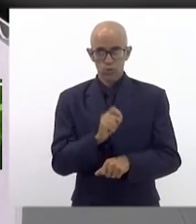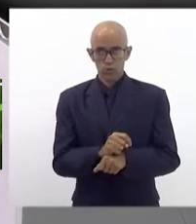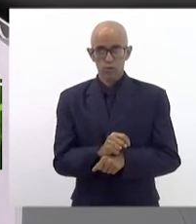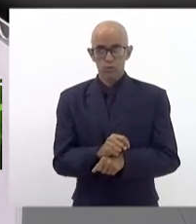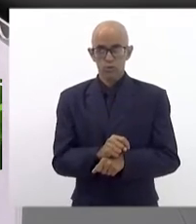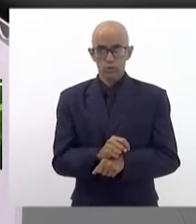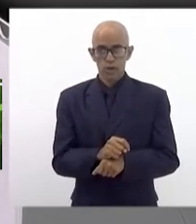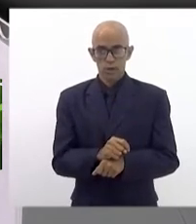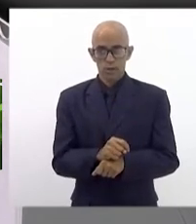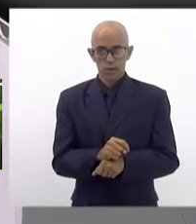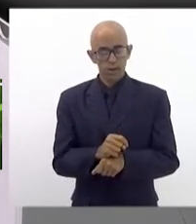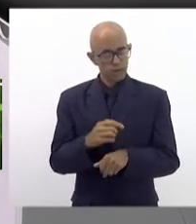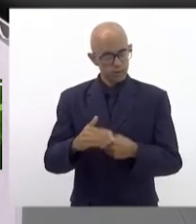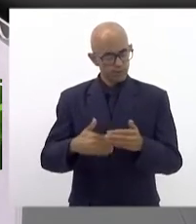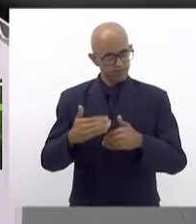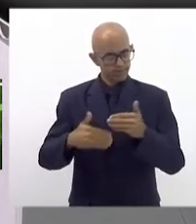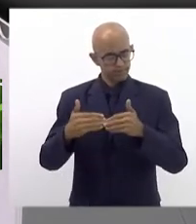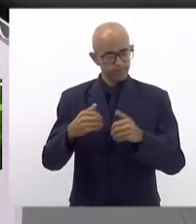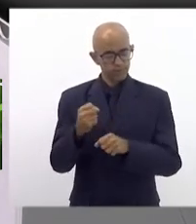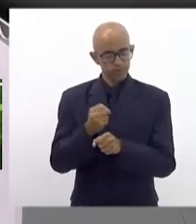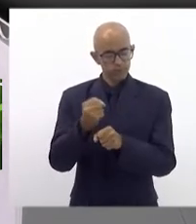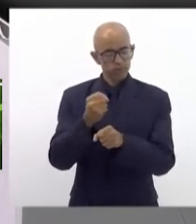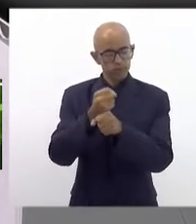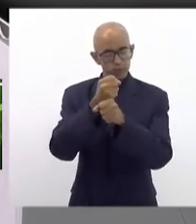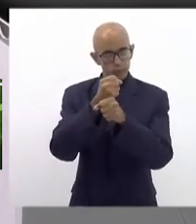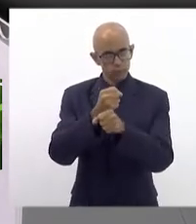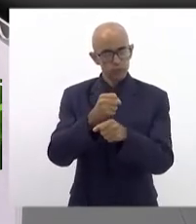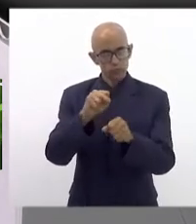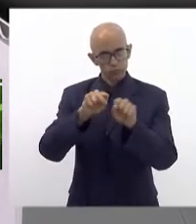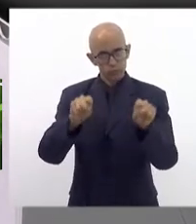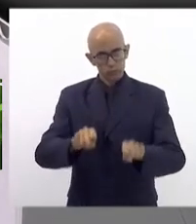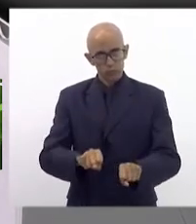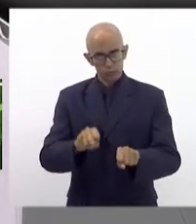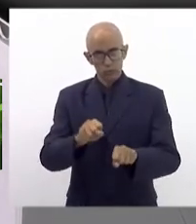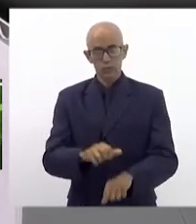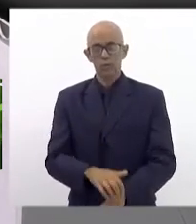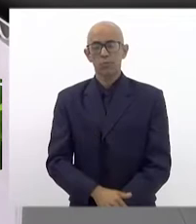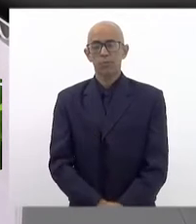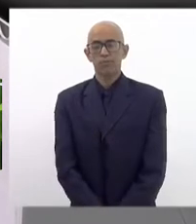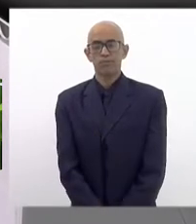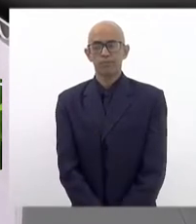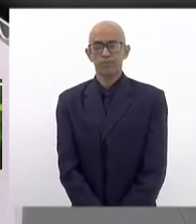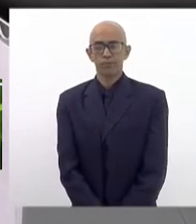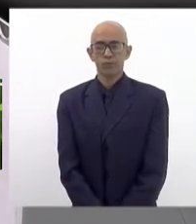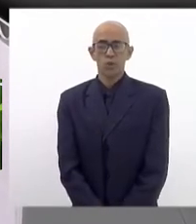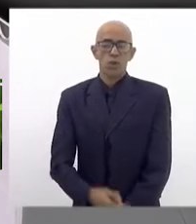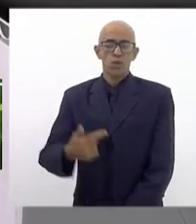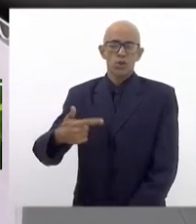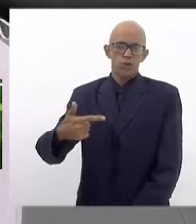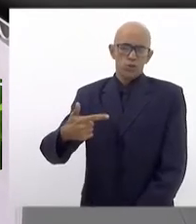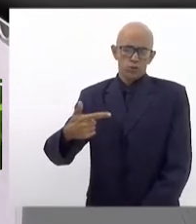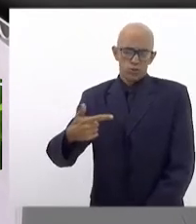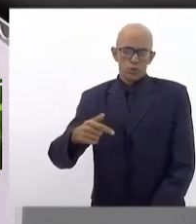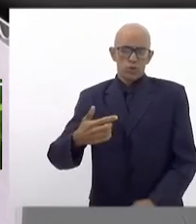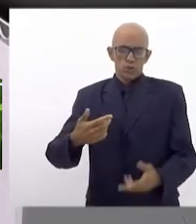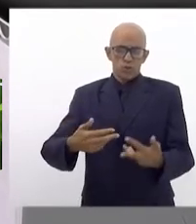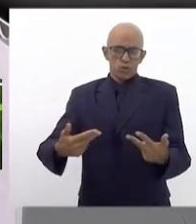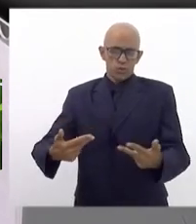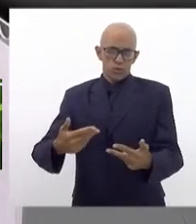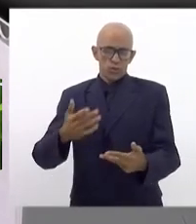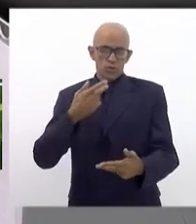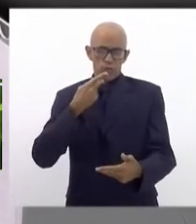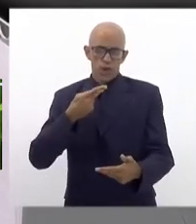nessa trajetória de construir esse sistema. Um segundo ponto que eu quero tocar, ele já